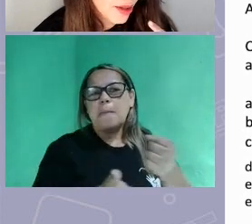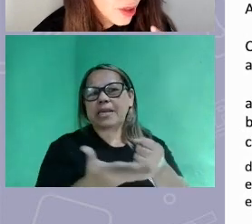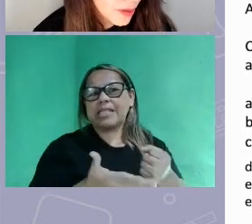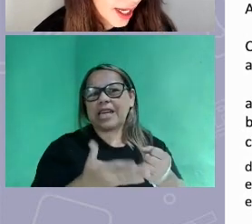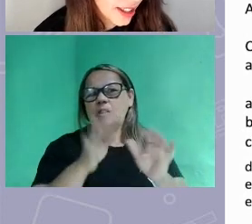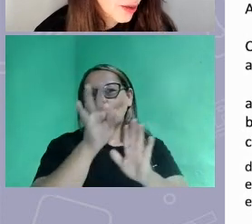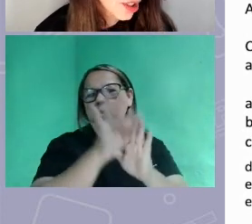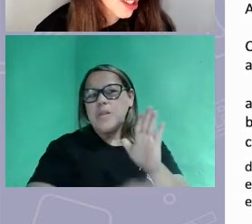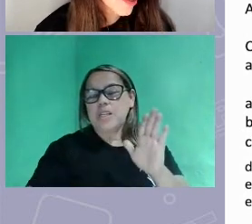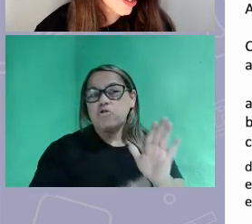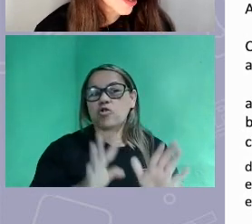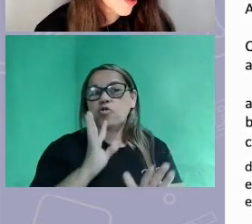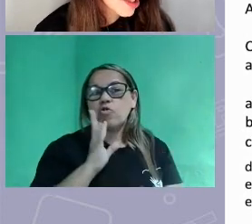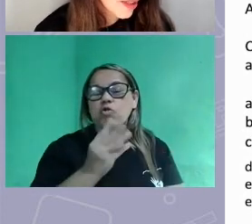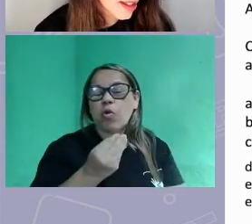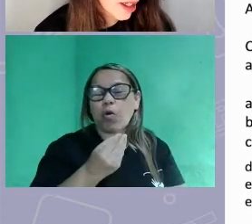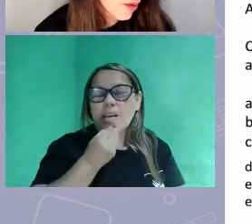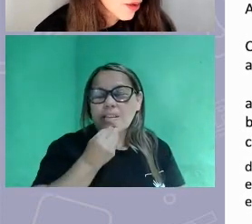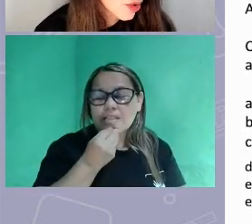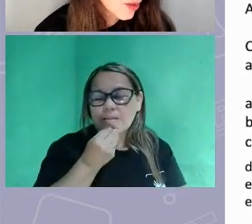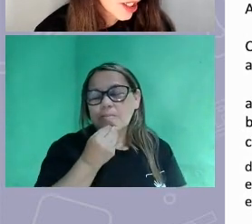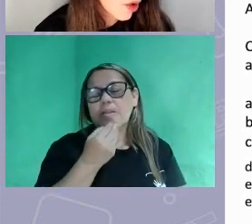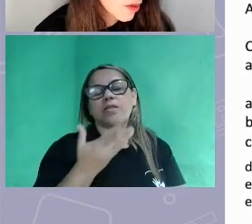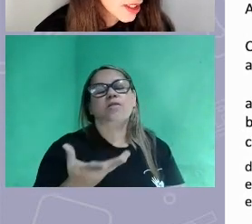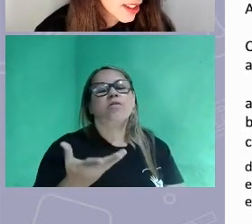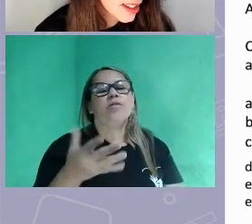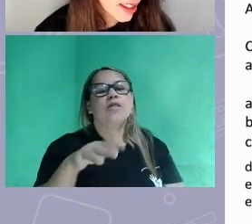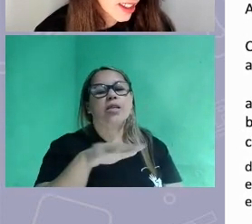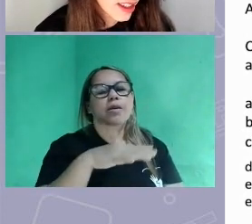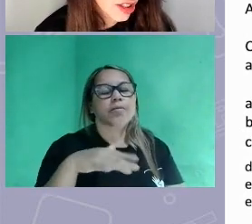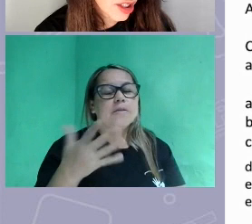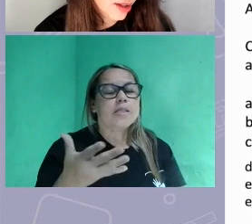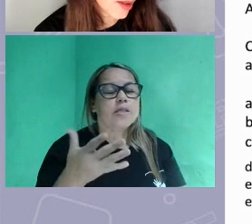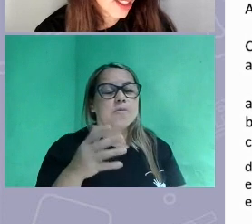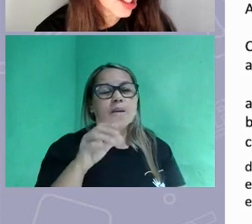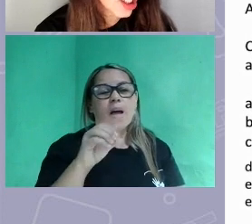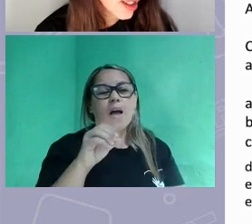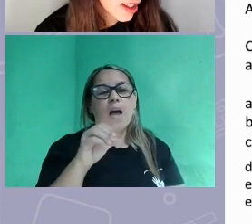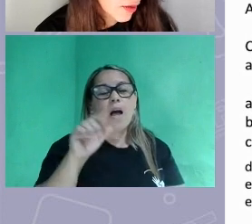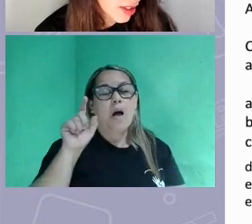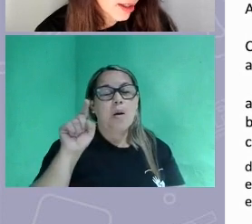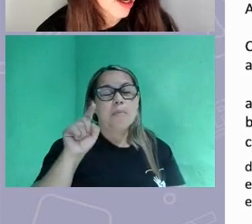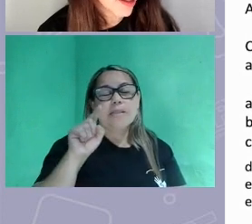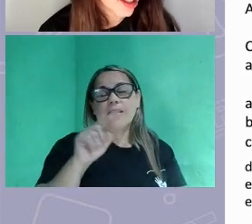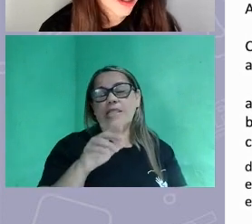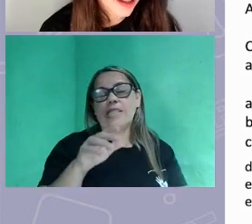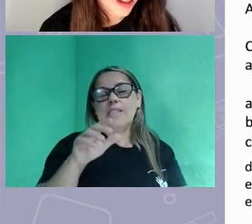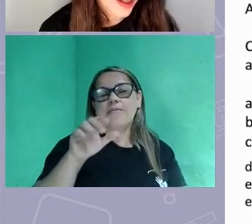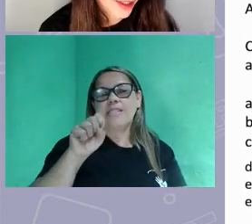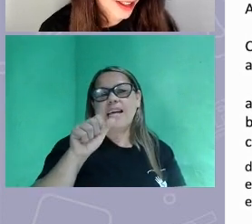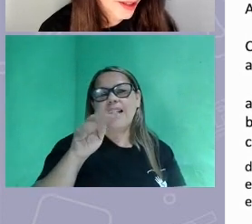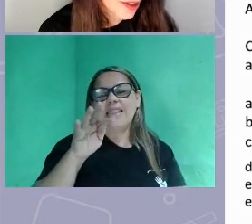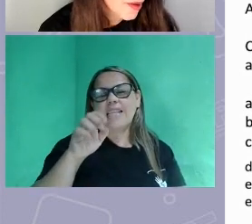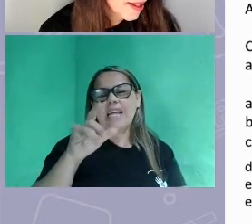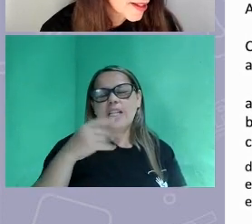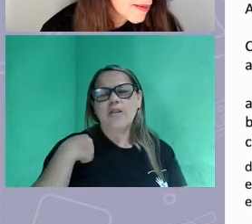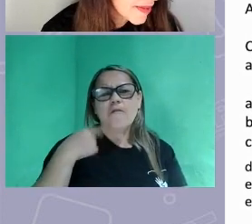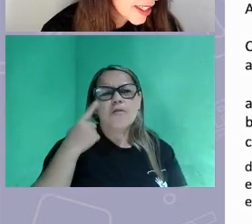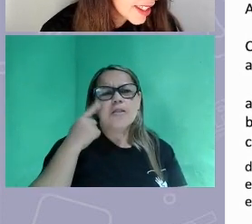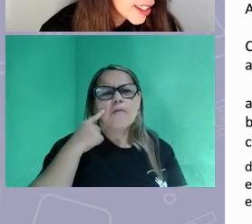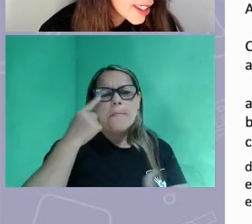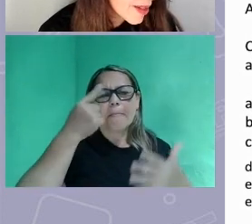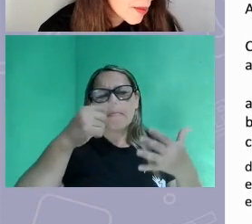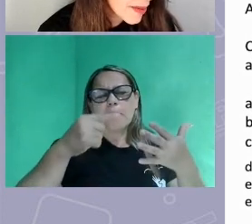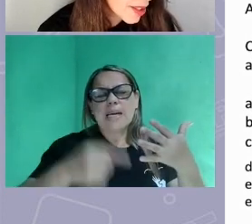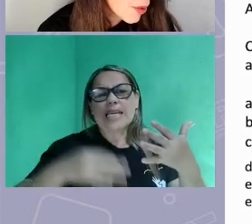conhecimentos básicos de gravitação universal sobre a órbita de satélites naturais e artificiais assinale a alternativa correta